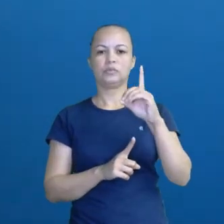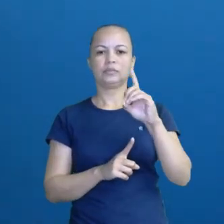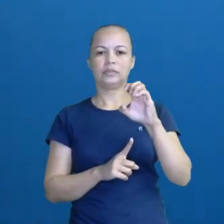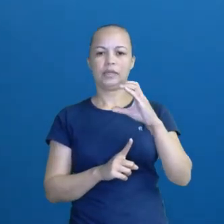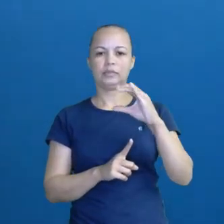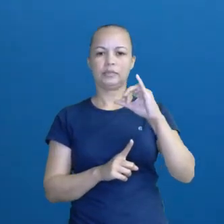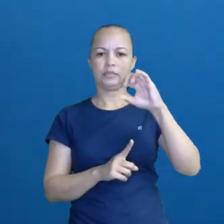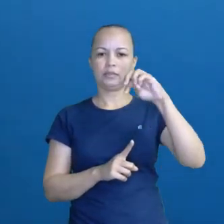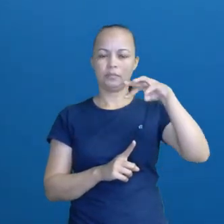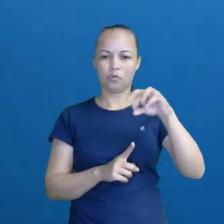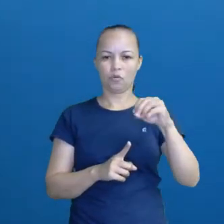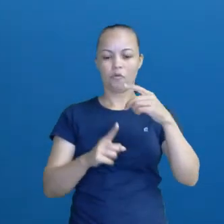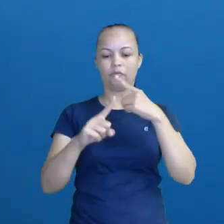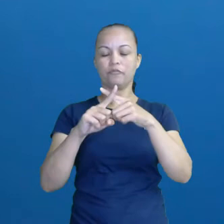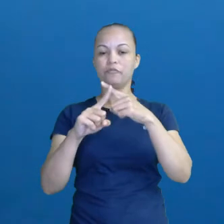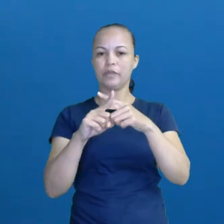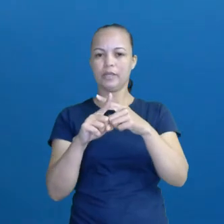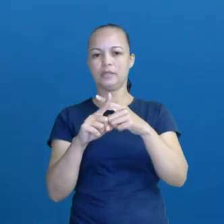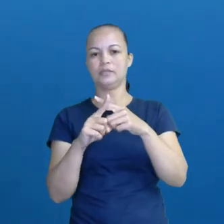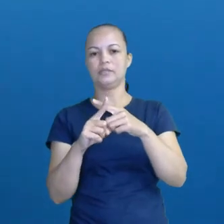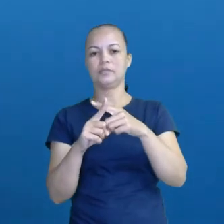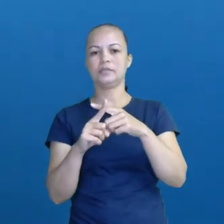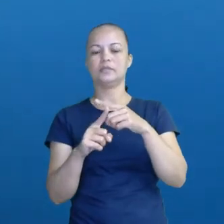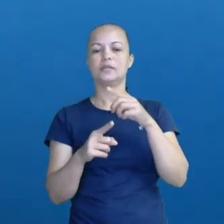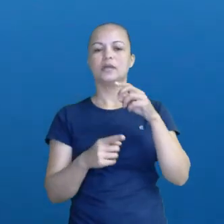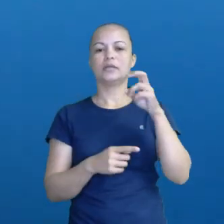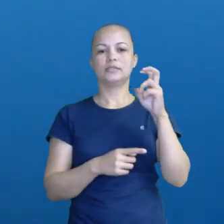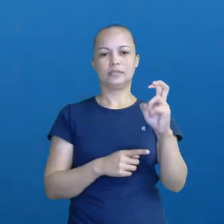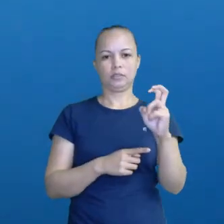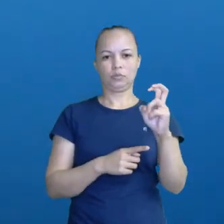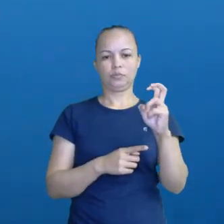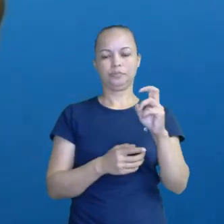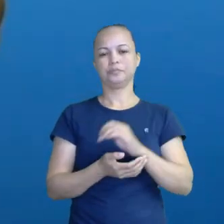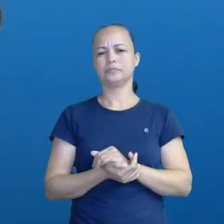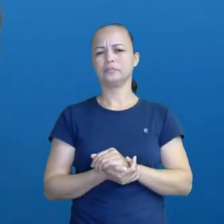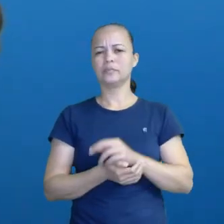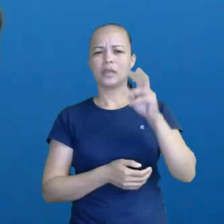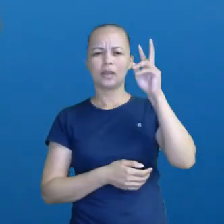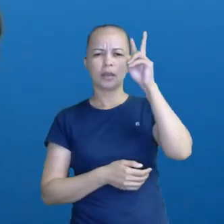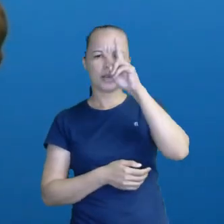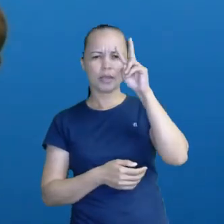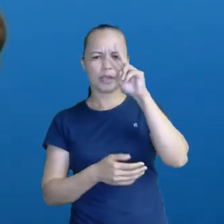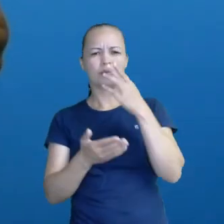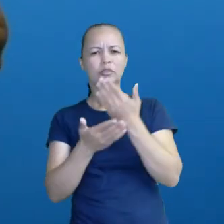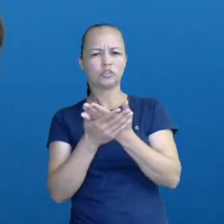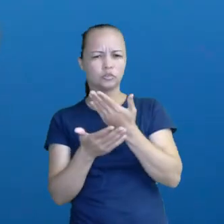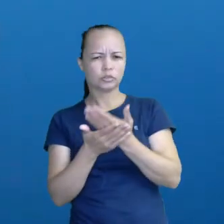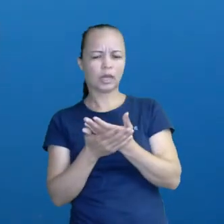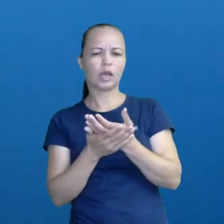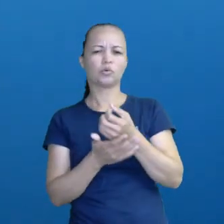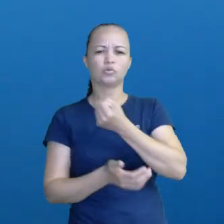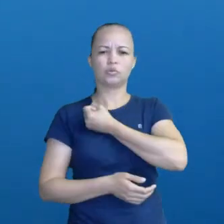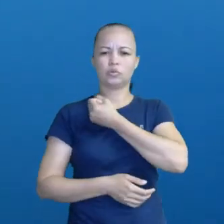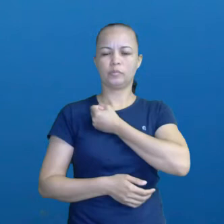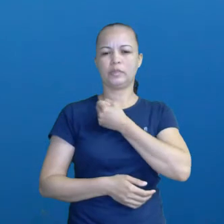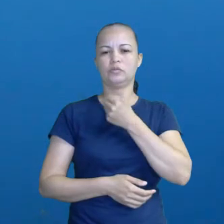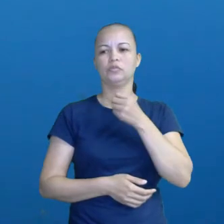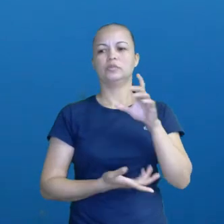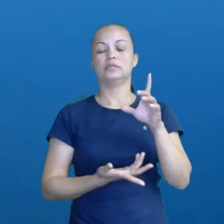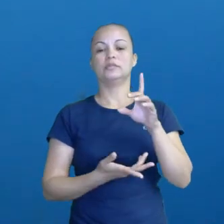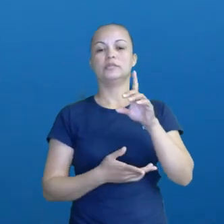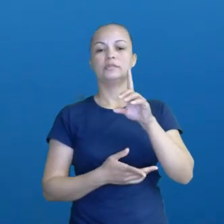vezes é cinco lembra que a gente já estudou números decimais